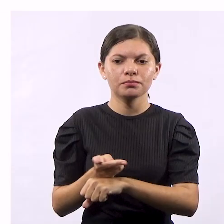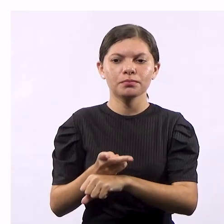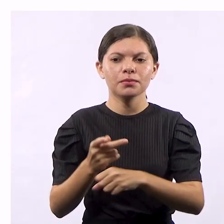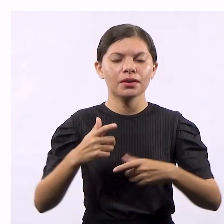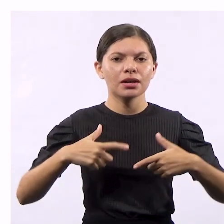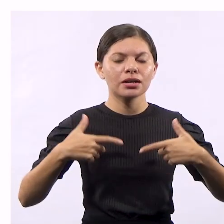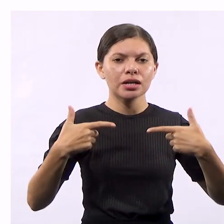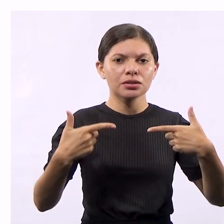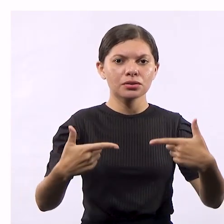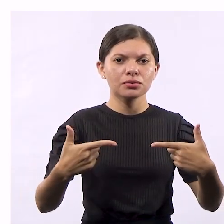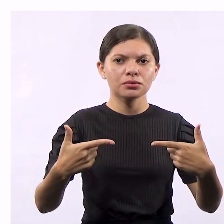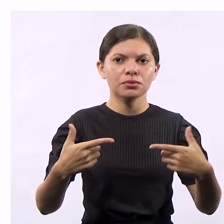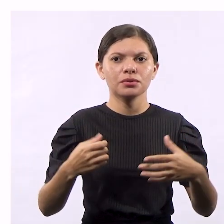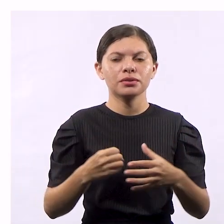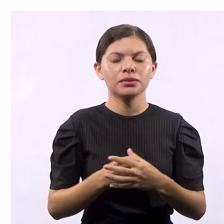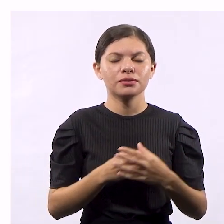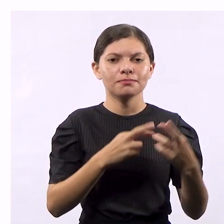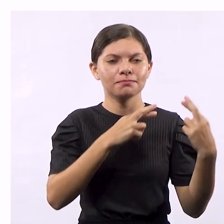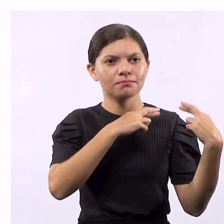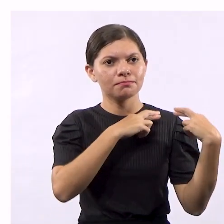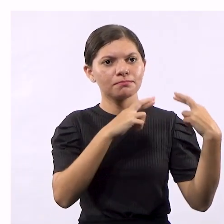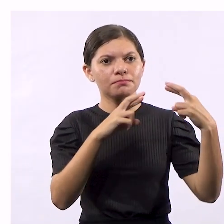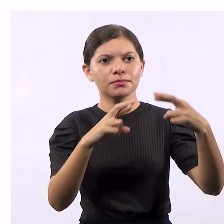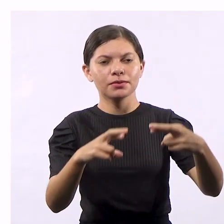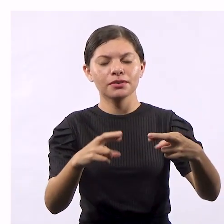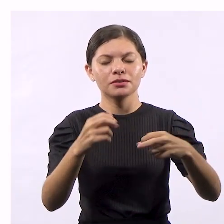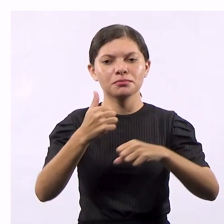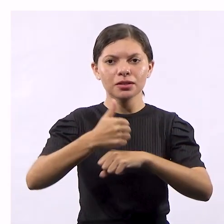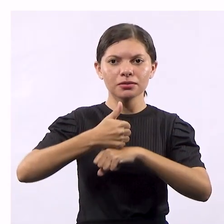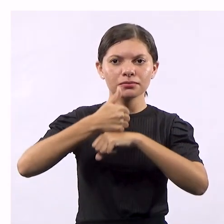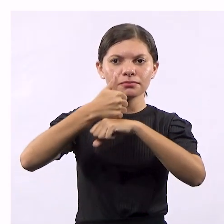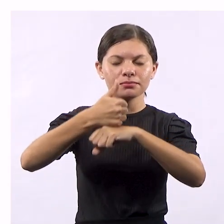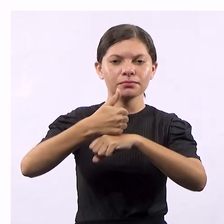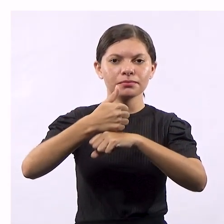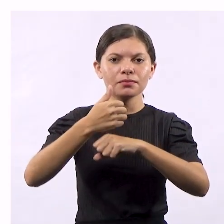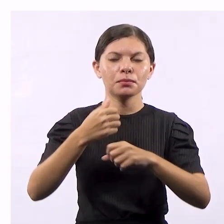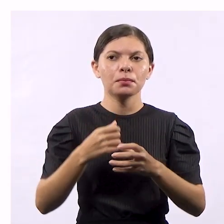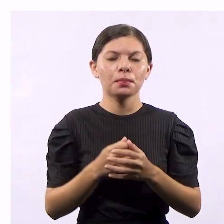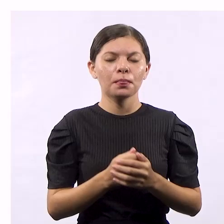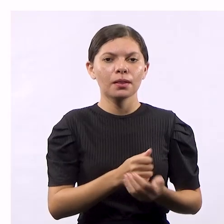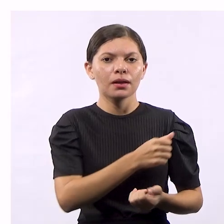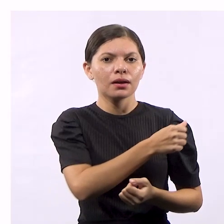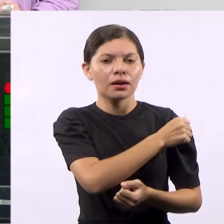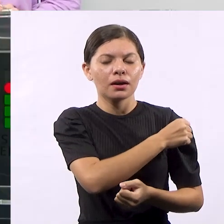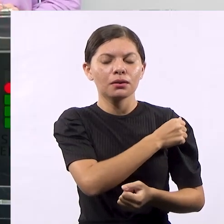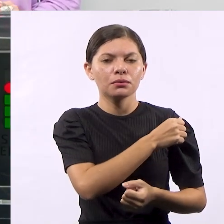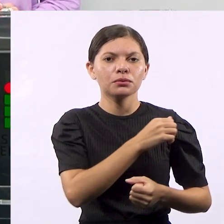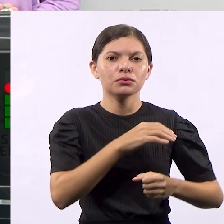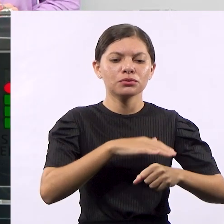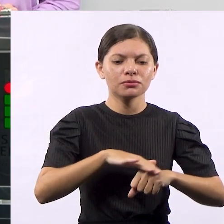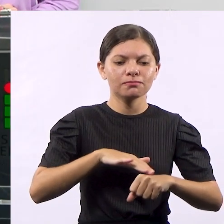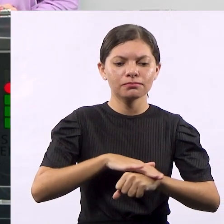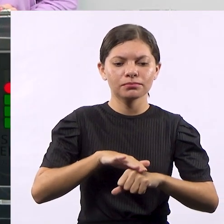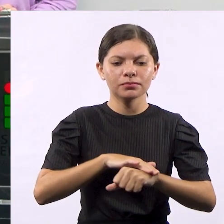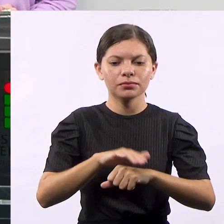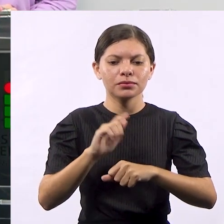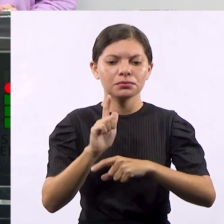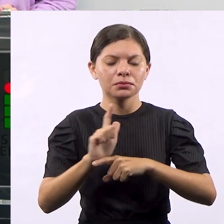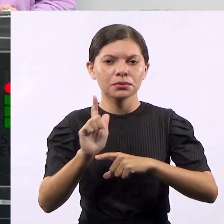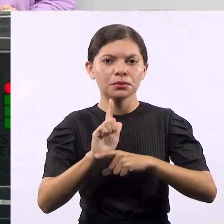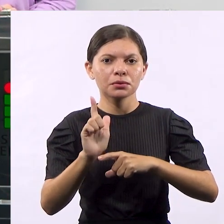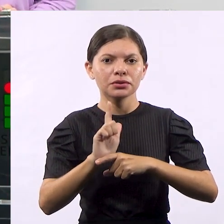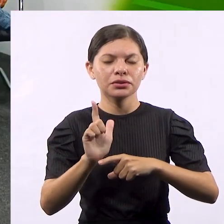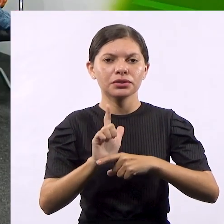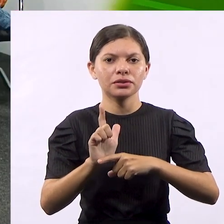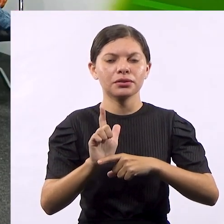ações que promovem o respeito à diversidade e aos direitos humanos. Professora Cleonete, o que os alunos podem conversar com a gestão para que esse objetivo